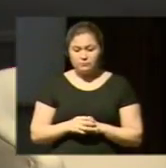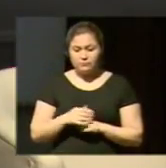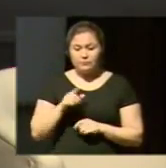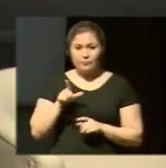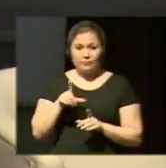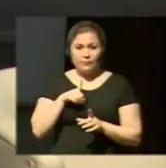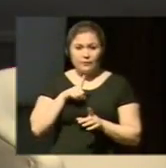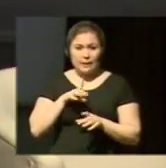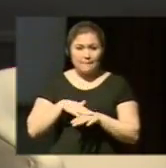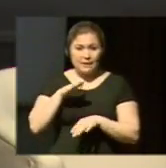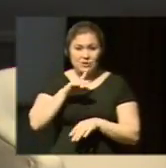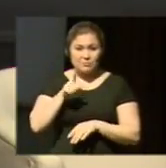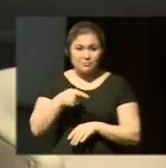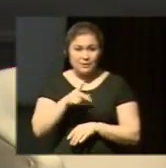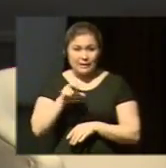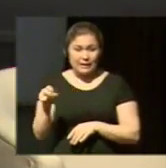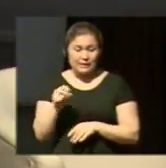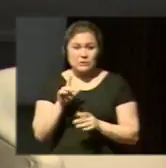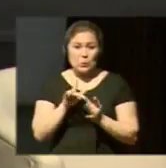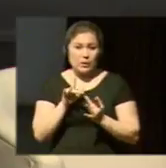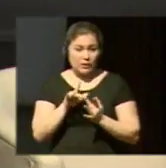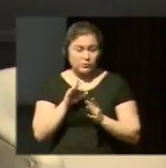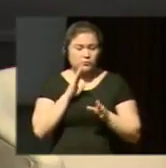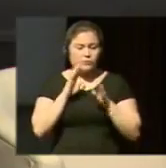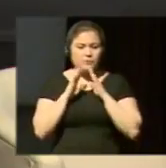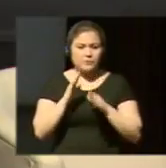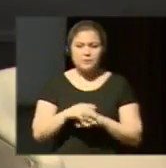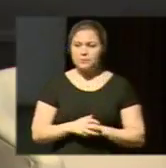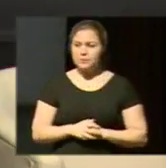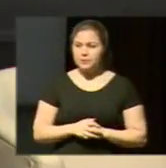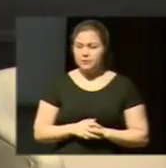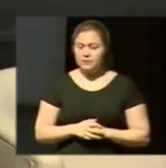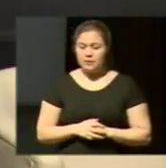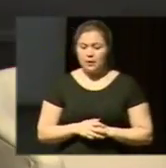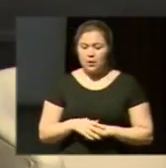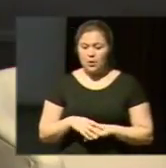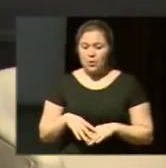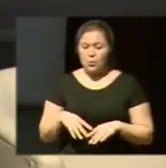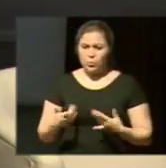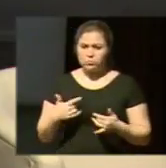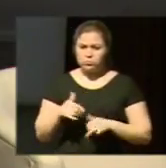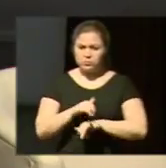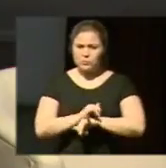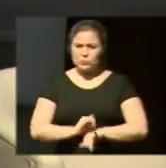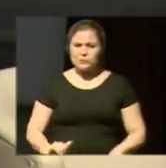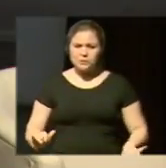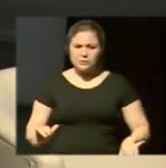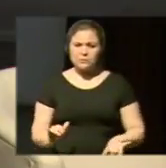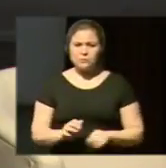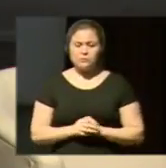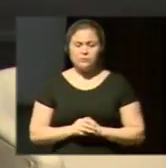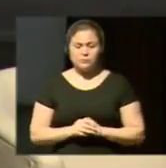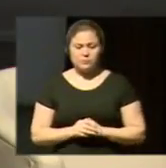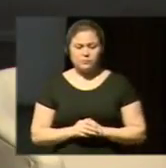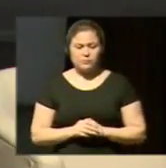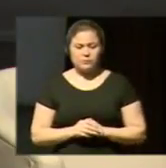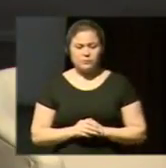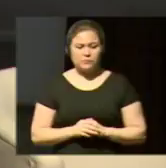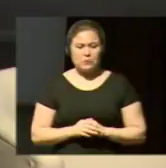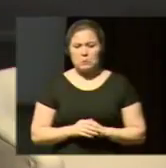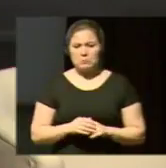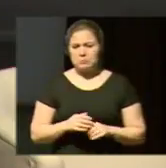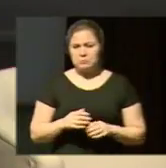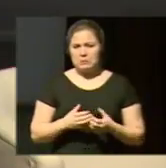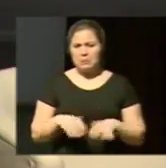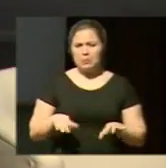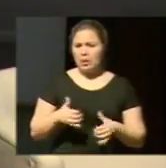Ali temos mais de 1.500 contatos via Facebook. Quando eu anuncio um campeonato de futebol,